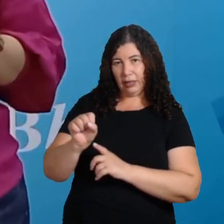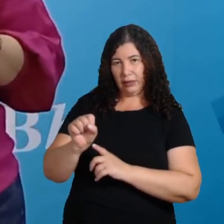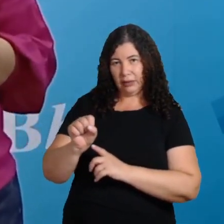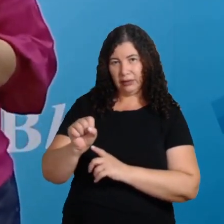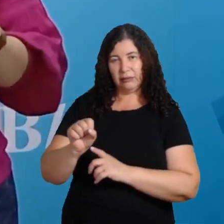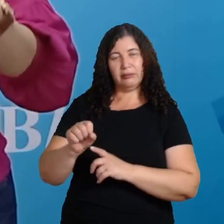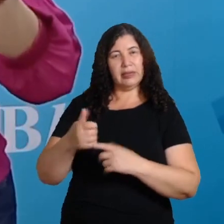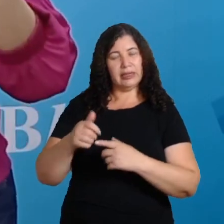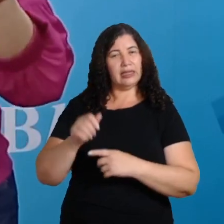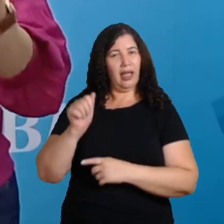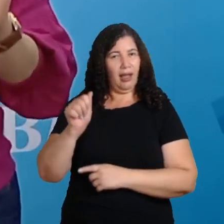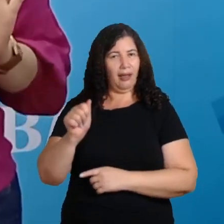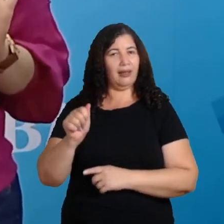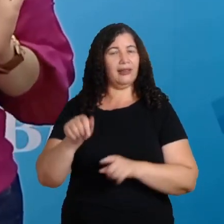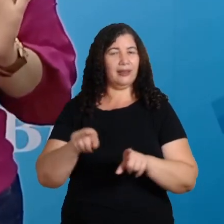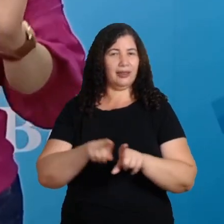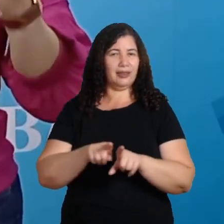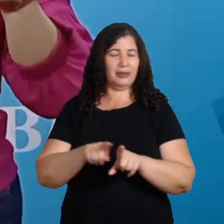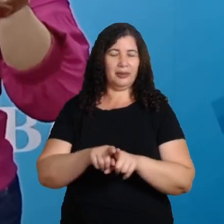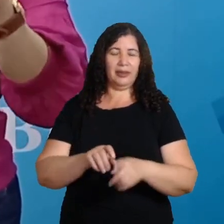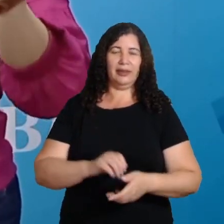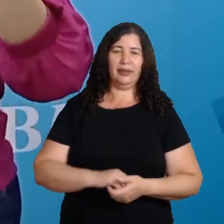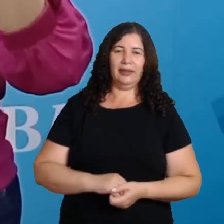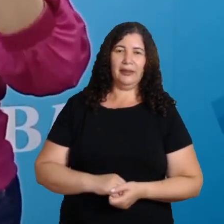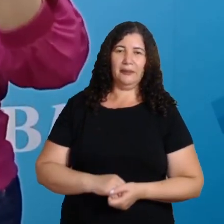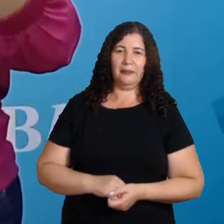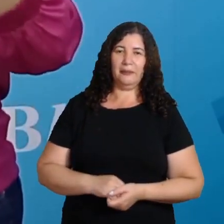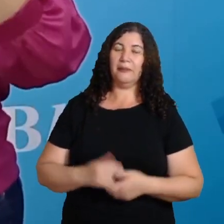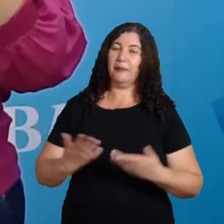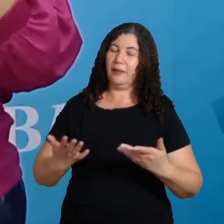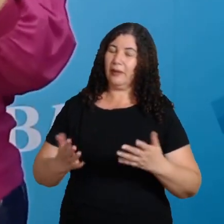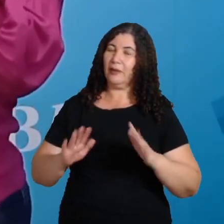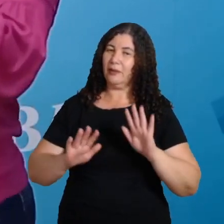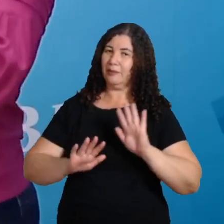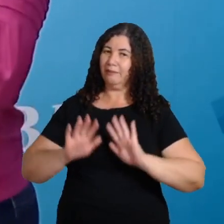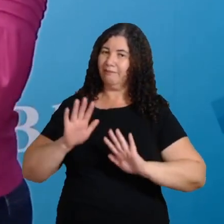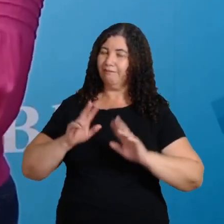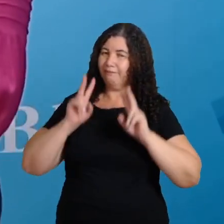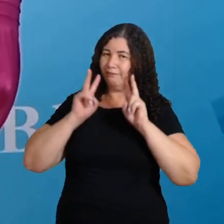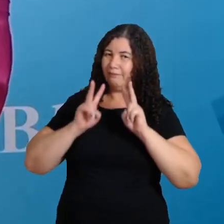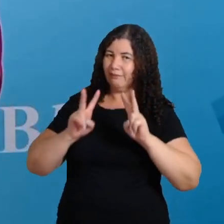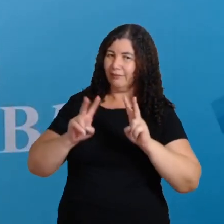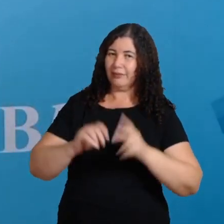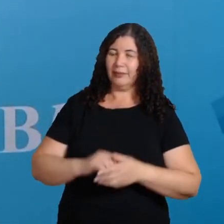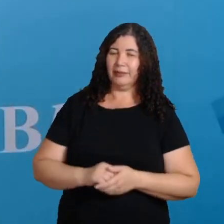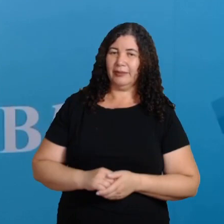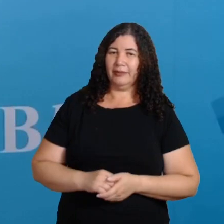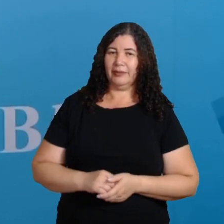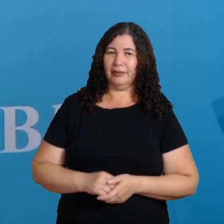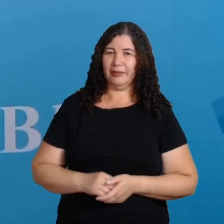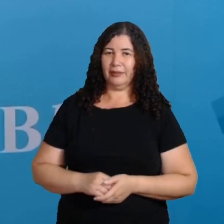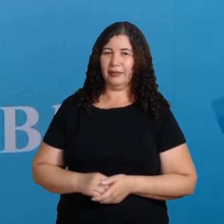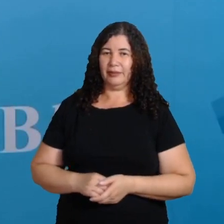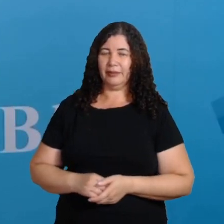estar no singular. Então, vamos ser bastante objetivos aqui. Forma